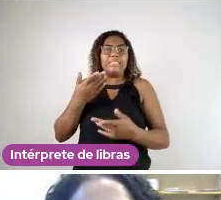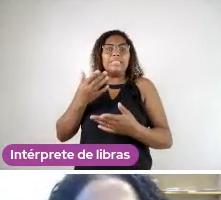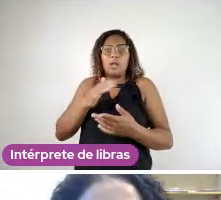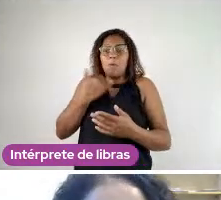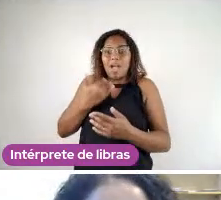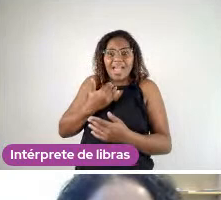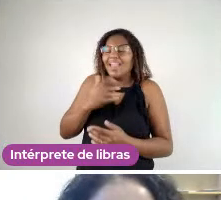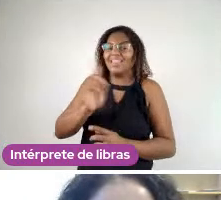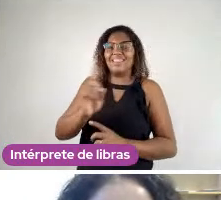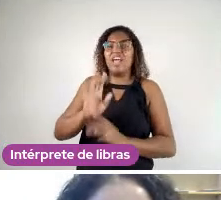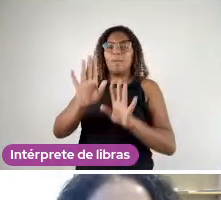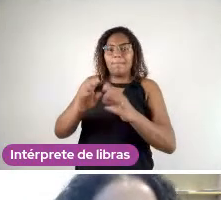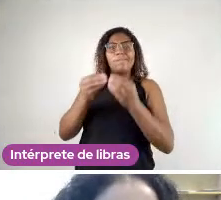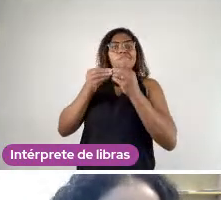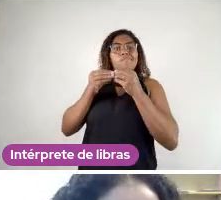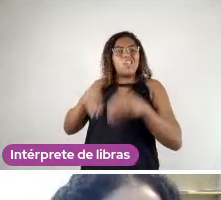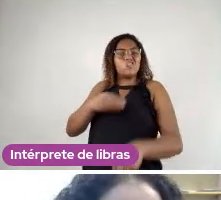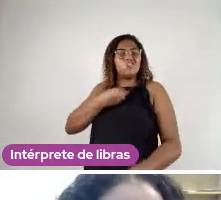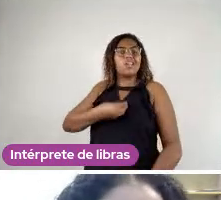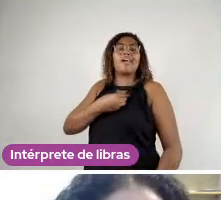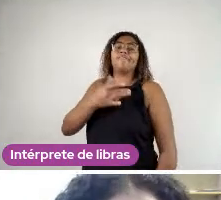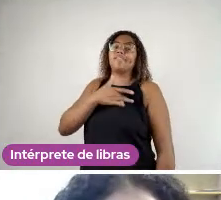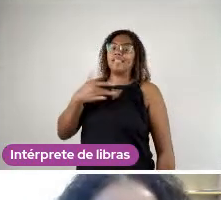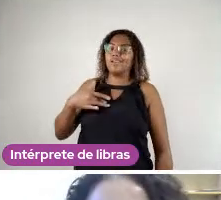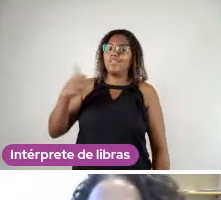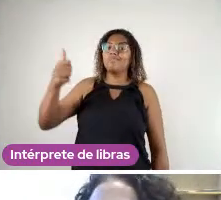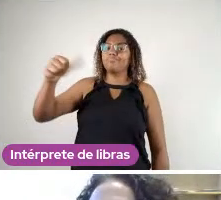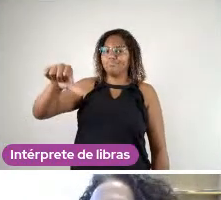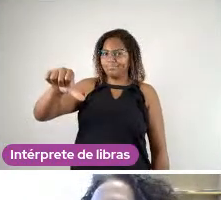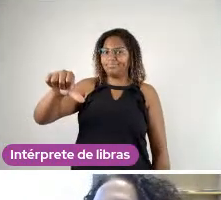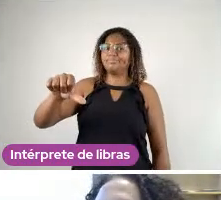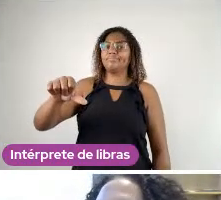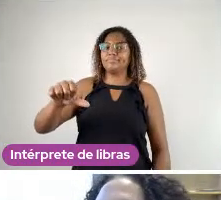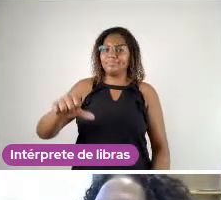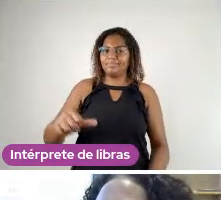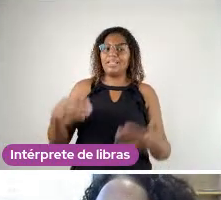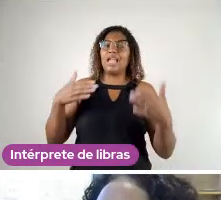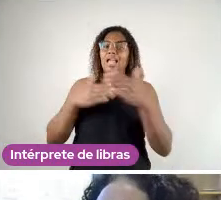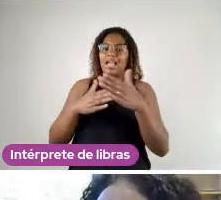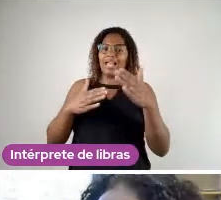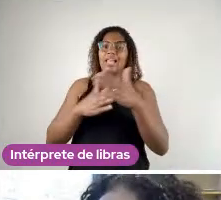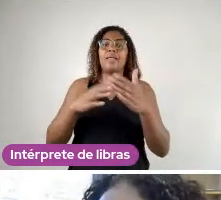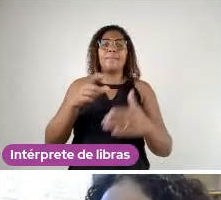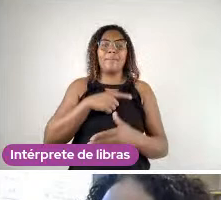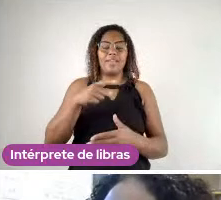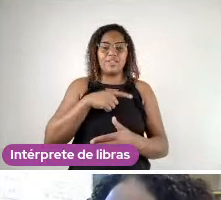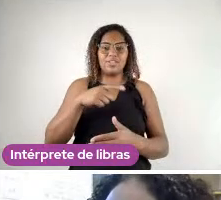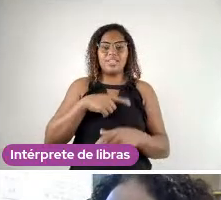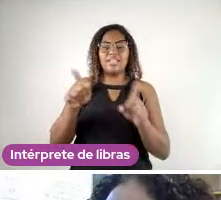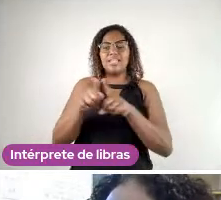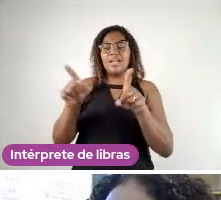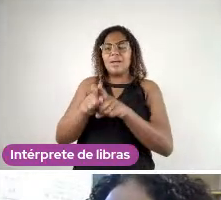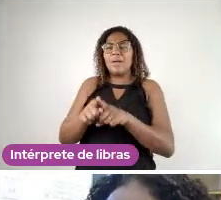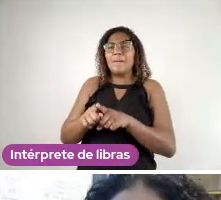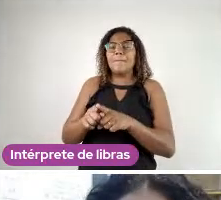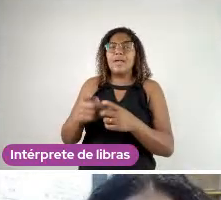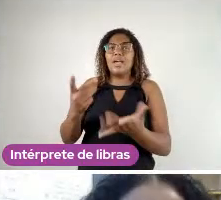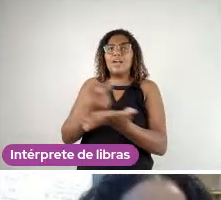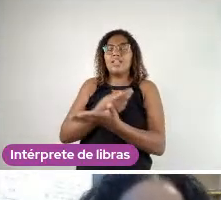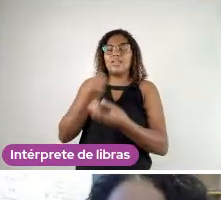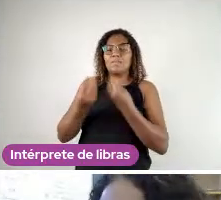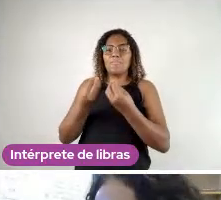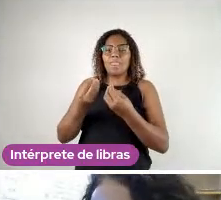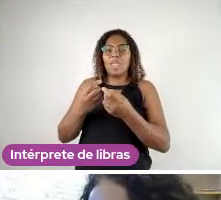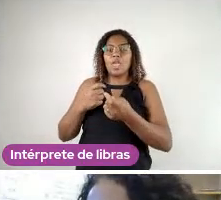muito limitada no que ela pode fazer. Ela não pode trabalhar, por exemplo, né? E também afeta muito a